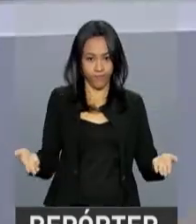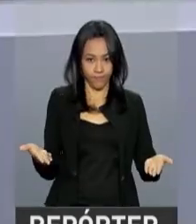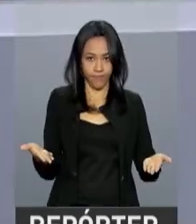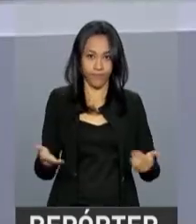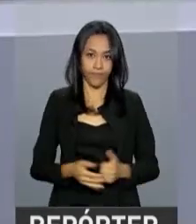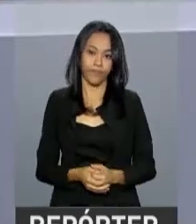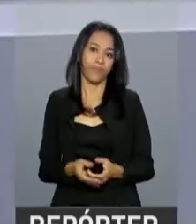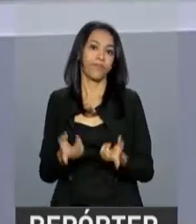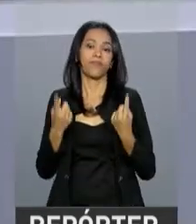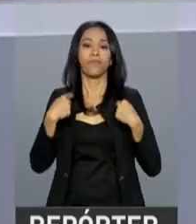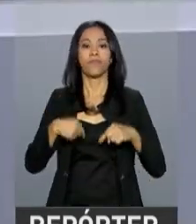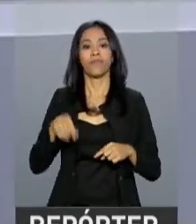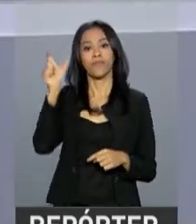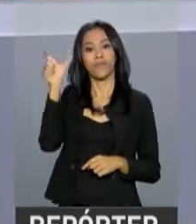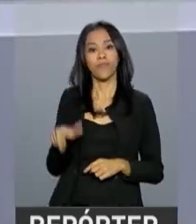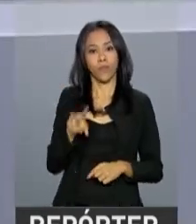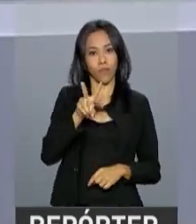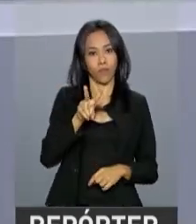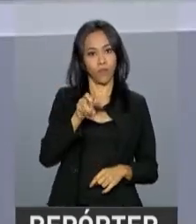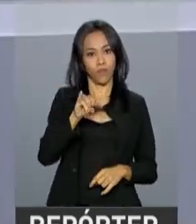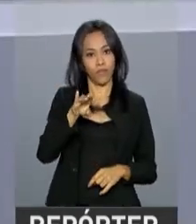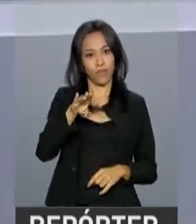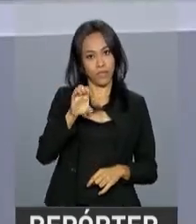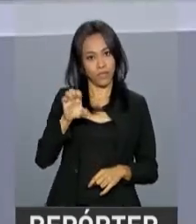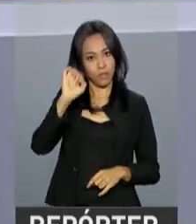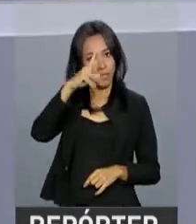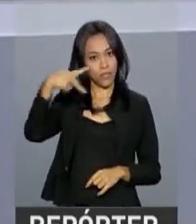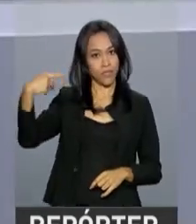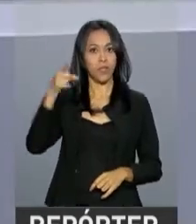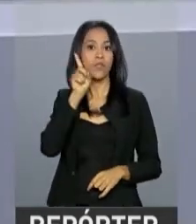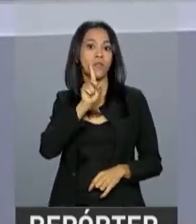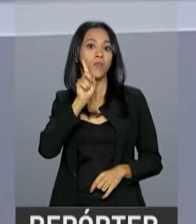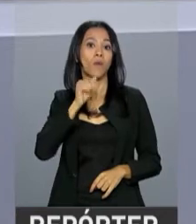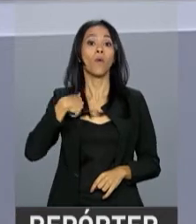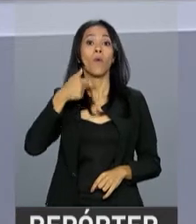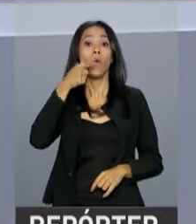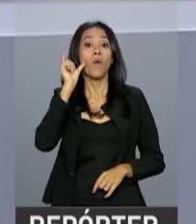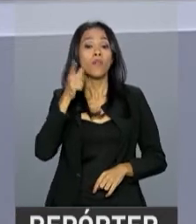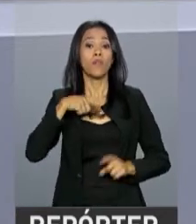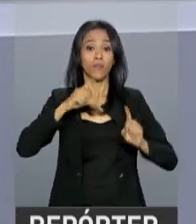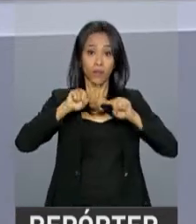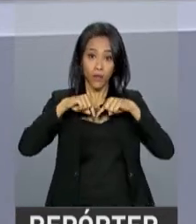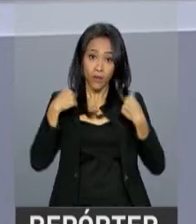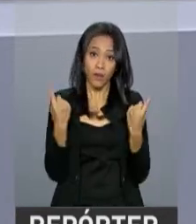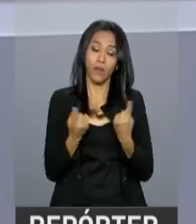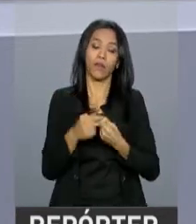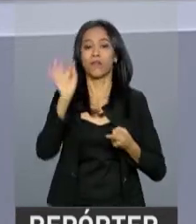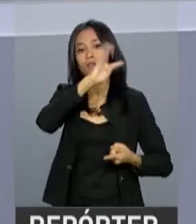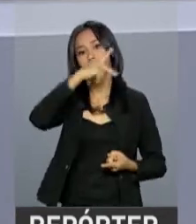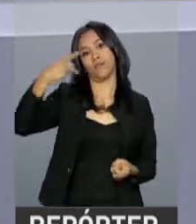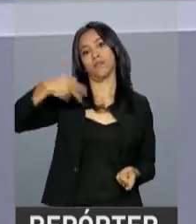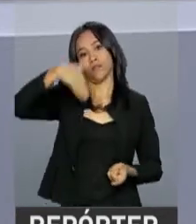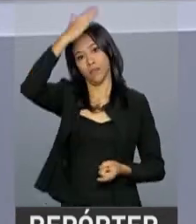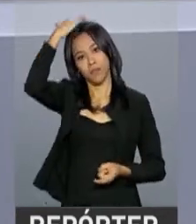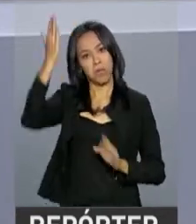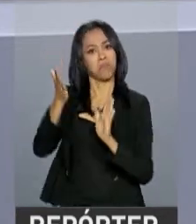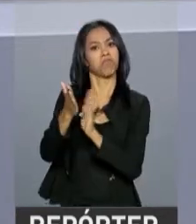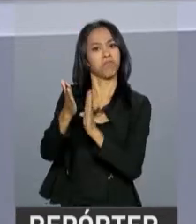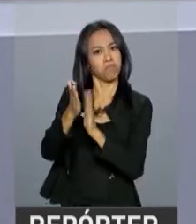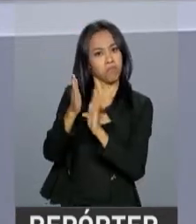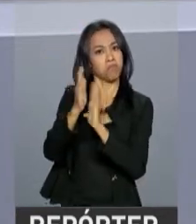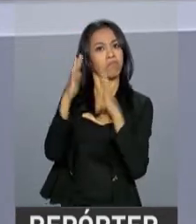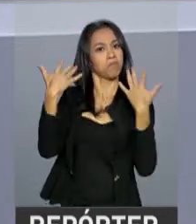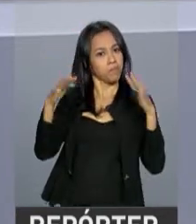o vice-presidente americano mike pence reuniu ontem em brasília com o presidente michel temer elogiou a atuação do